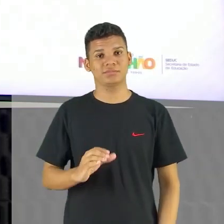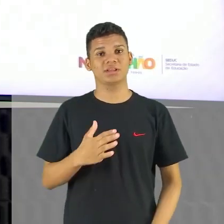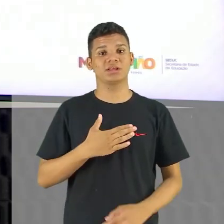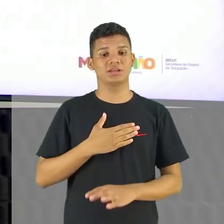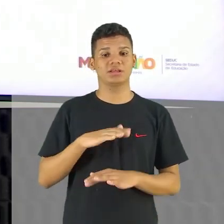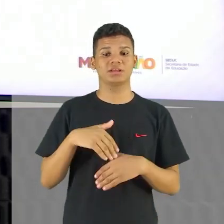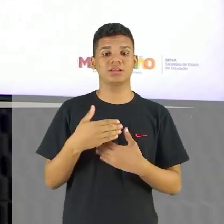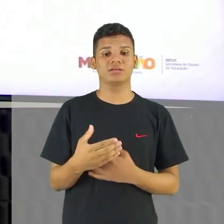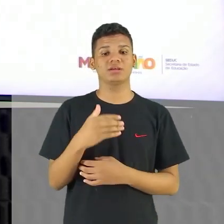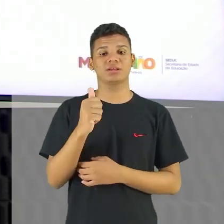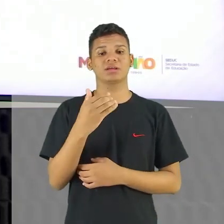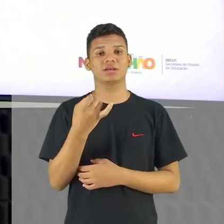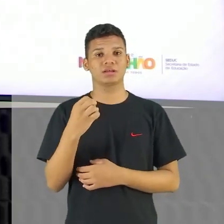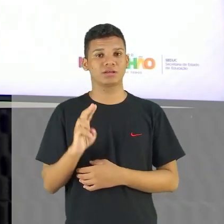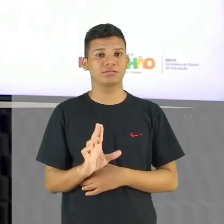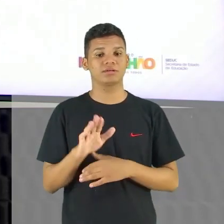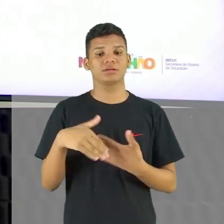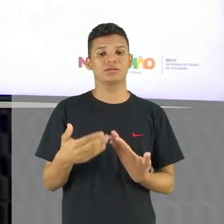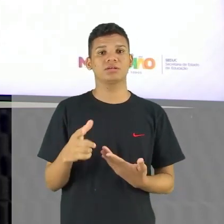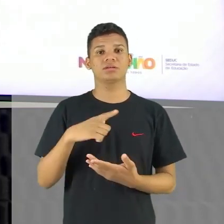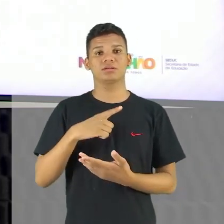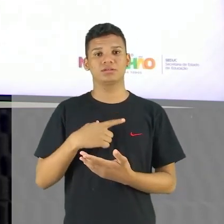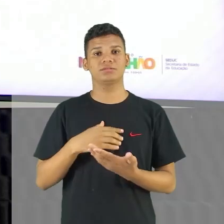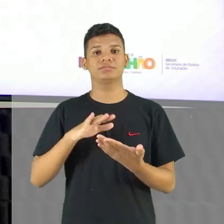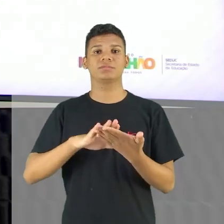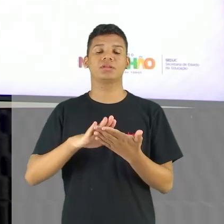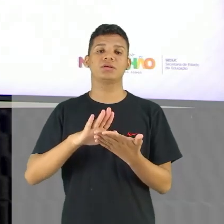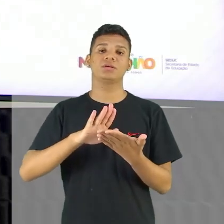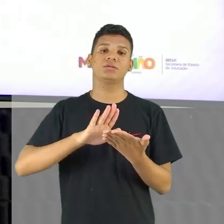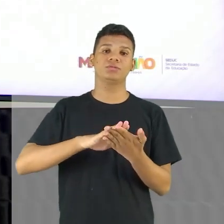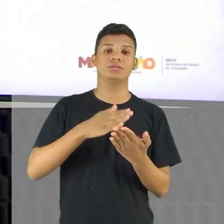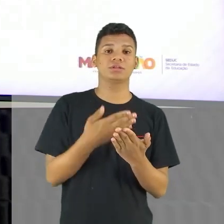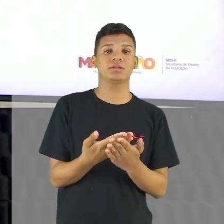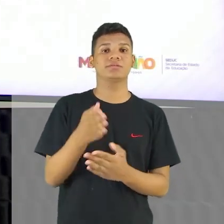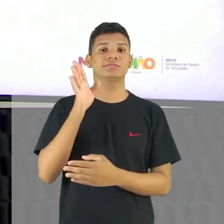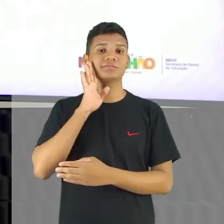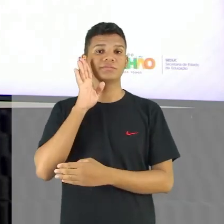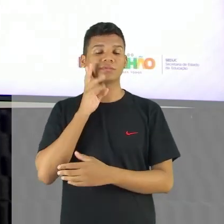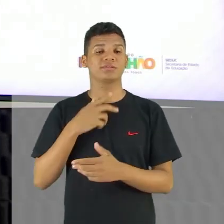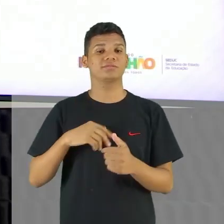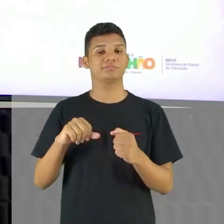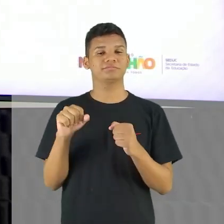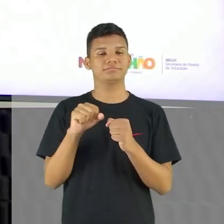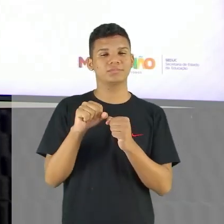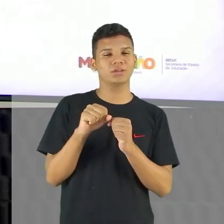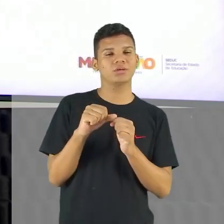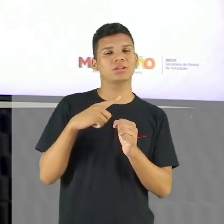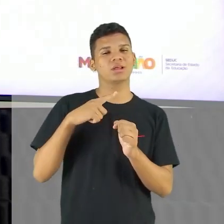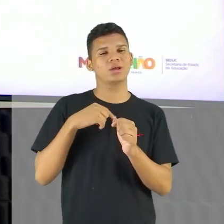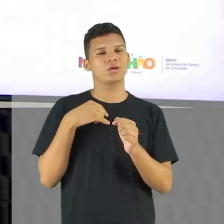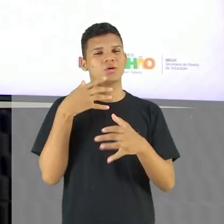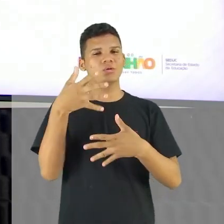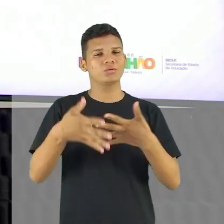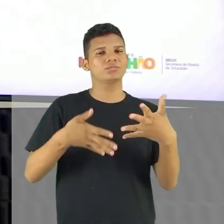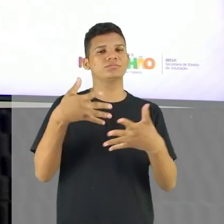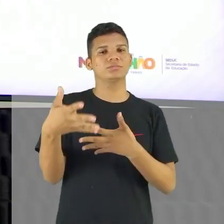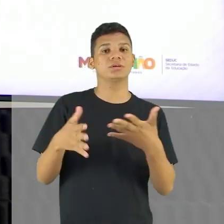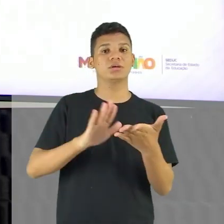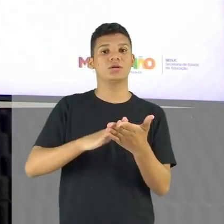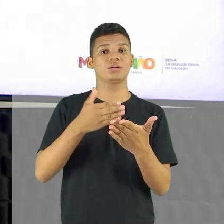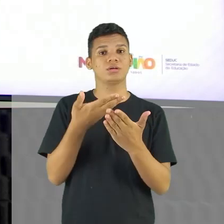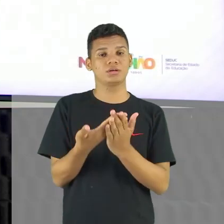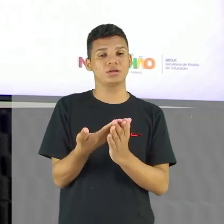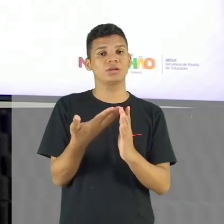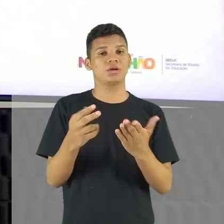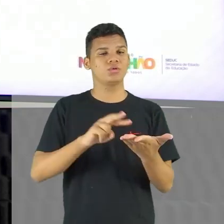meu codinome. E aqui nós temos o Celso, nosso intérprete de Libras, fazendo aqui todo esse trabalho,